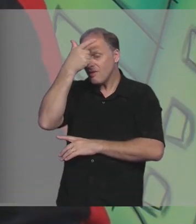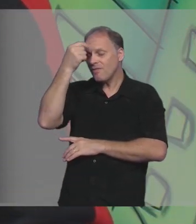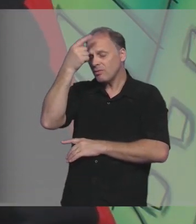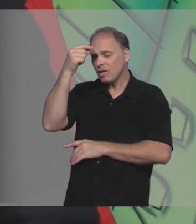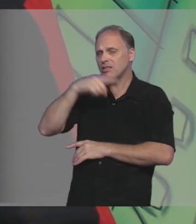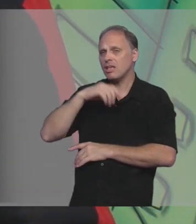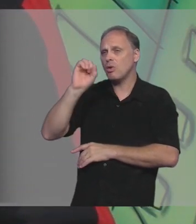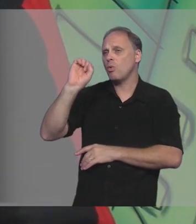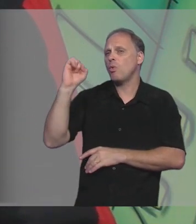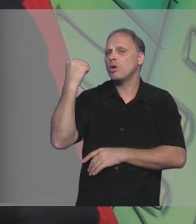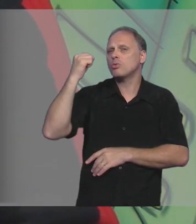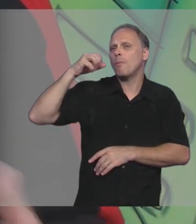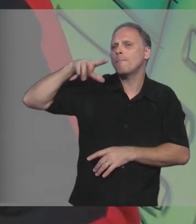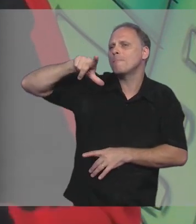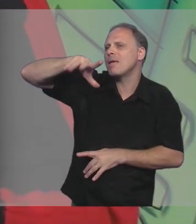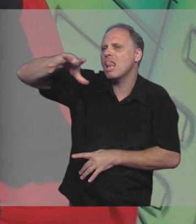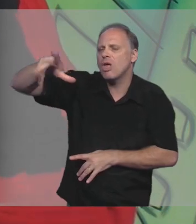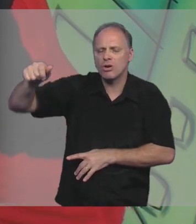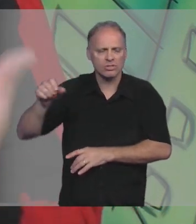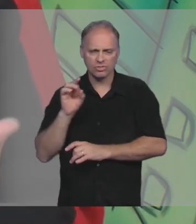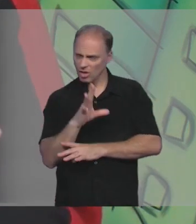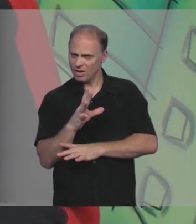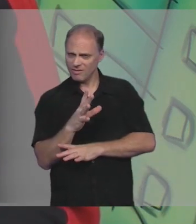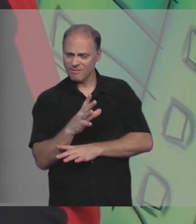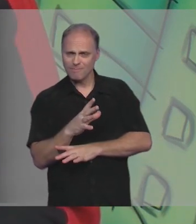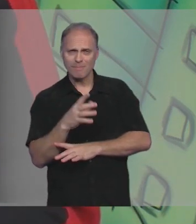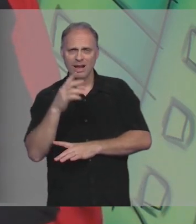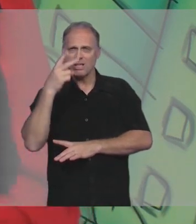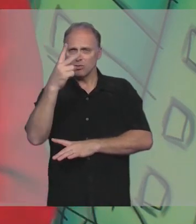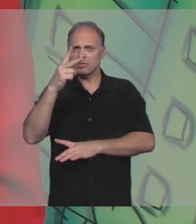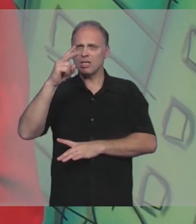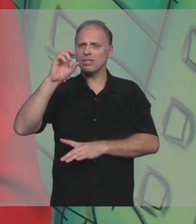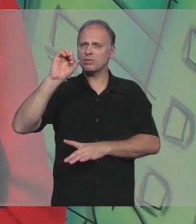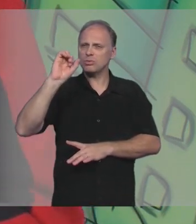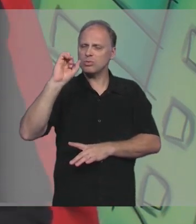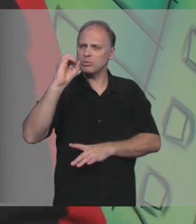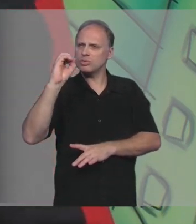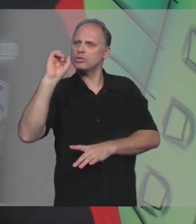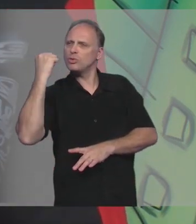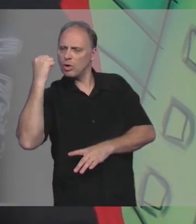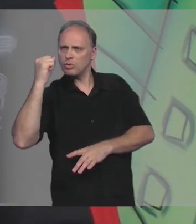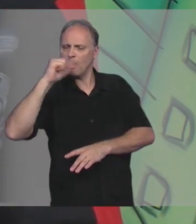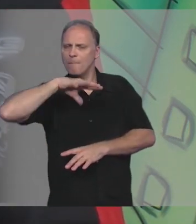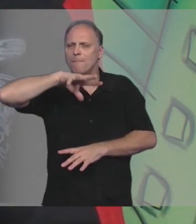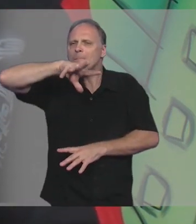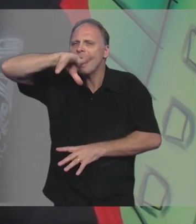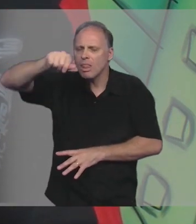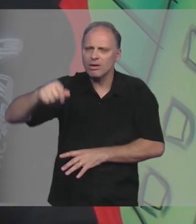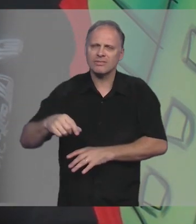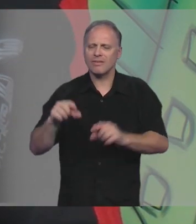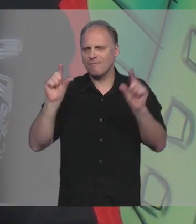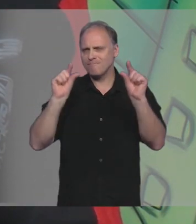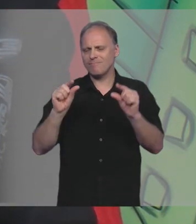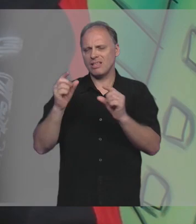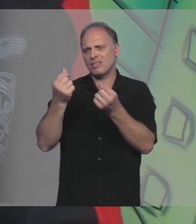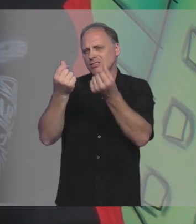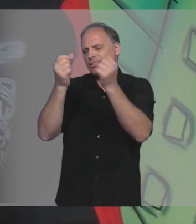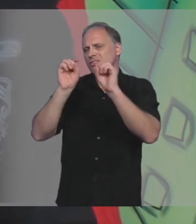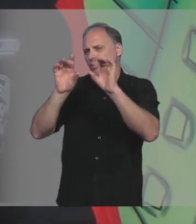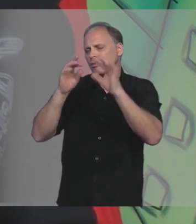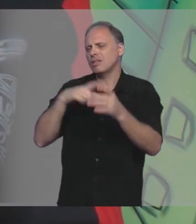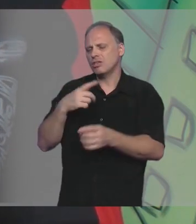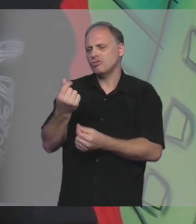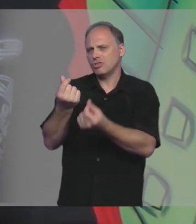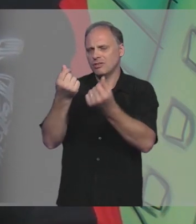nós temos 8 milhões apenas. Ou seja, isso para 208 milhões é uma educação de elite. Ok, muito obrigado. É preocupante. É,